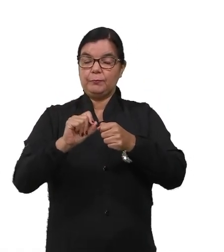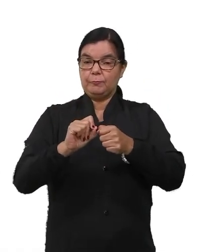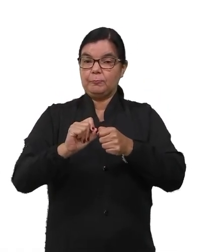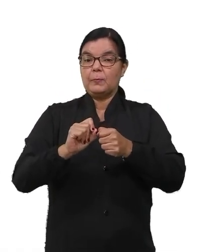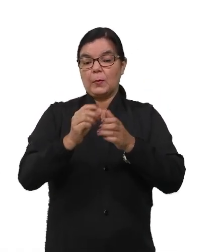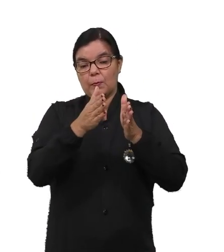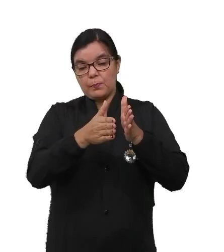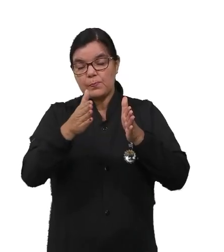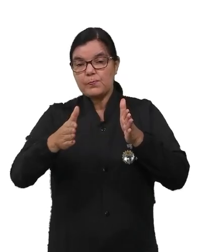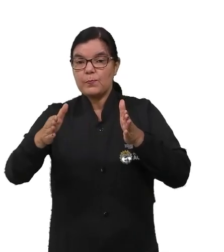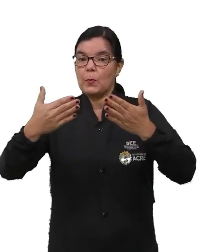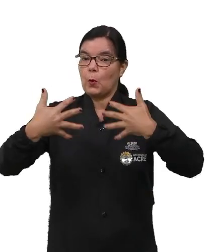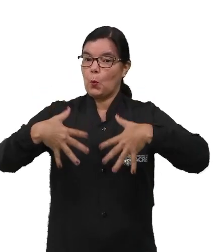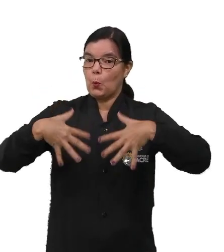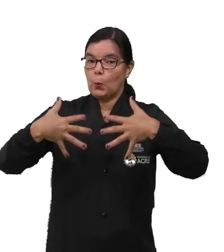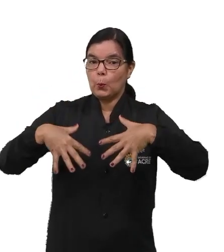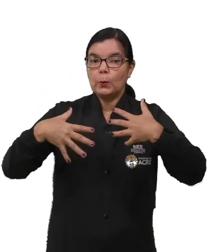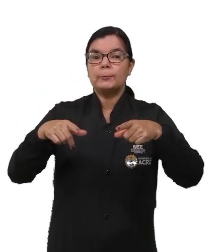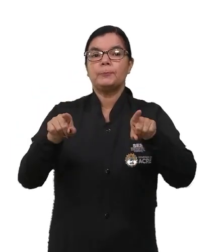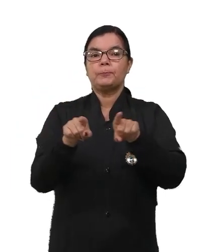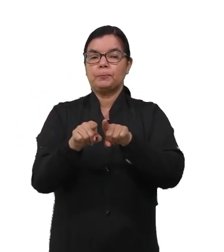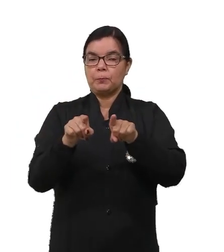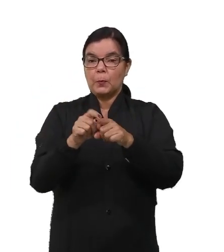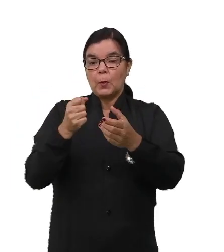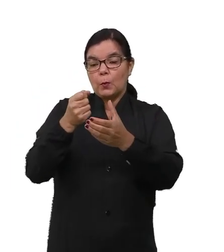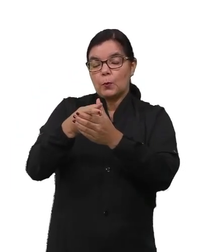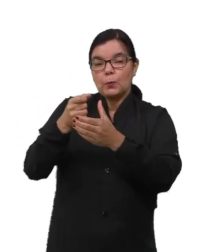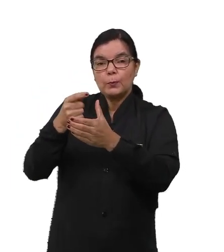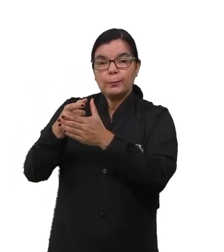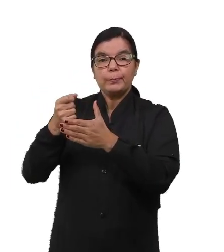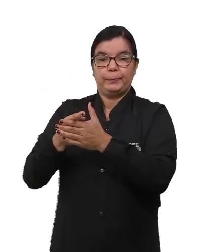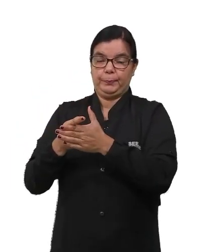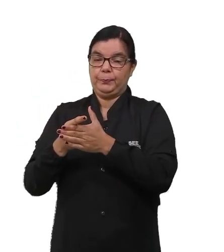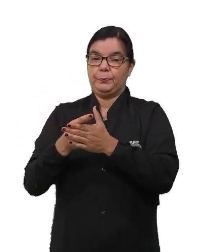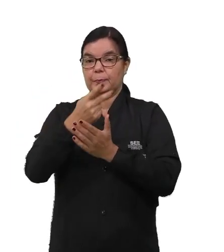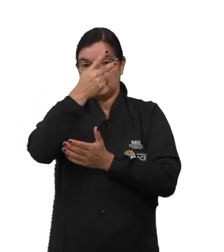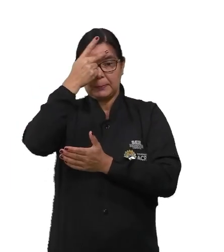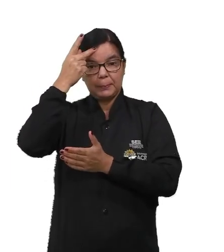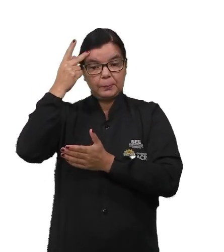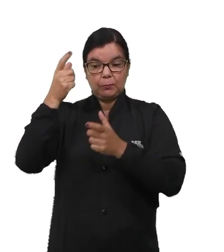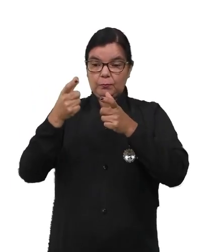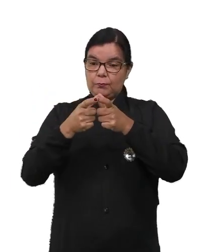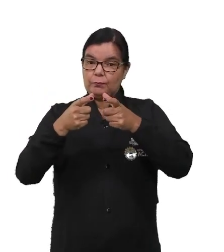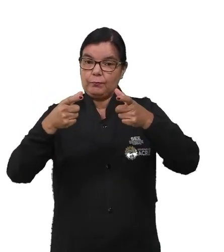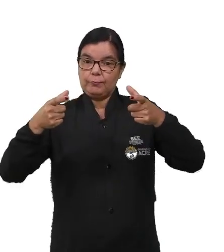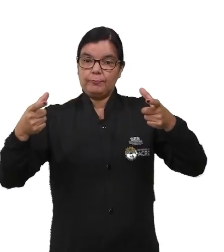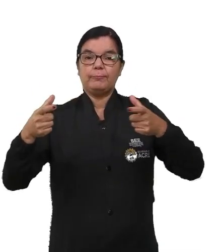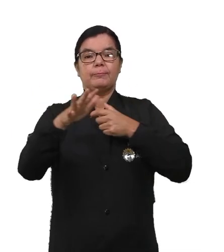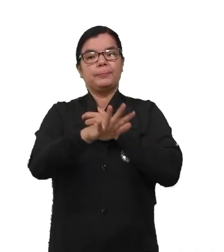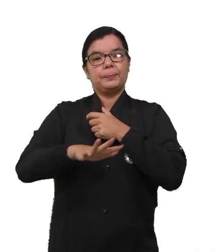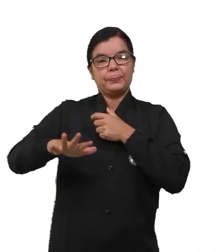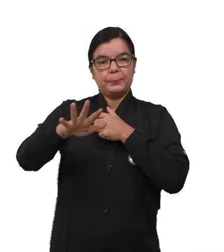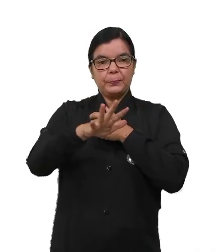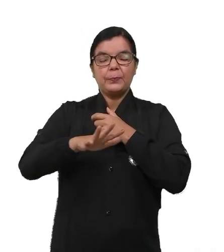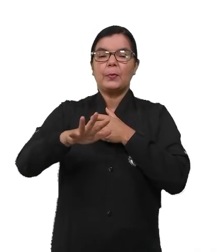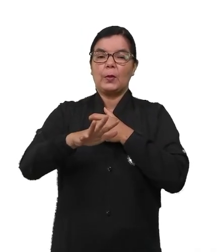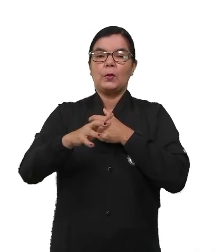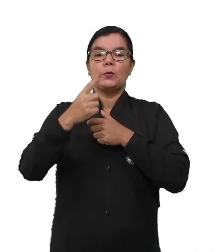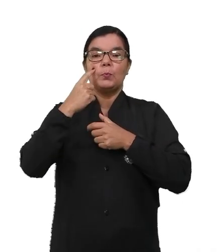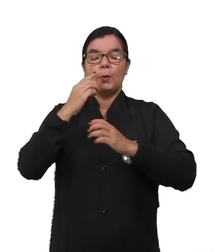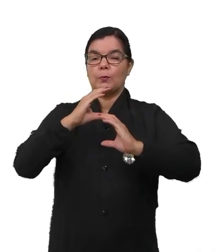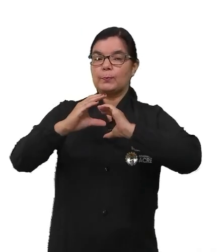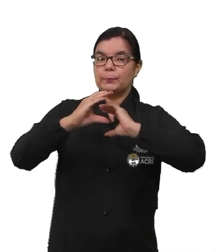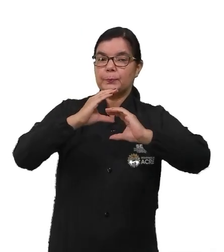produzidos em larga escala e consumidos por um público amplo, geralmente através